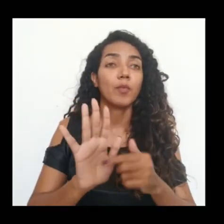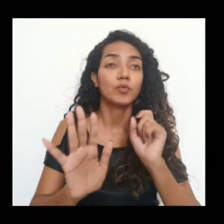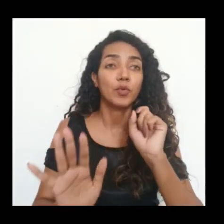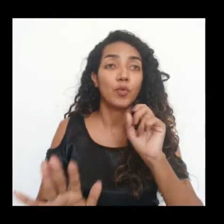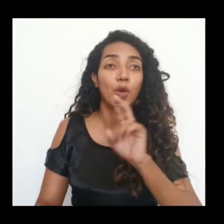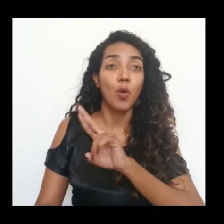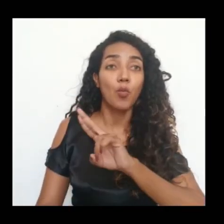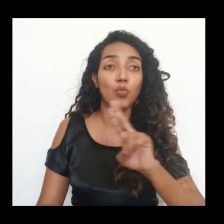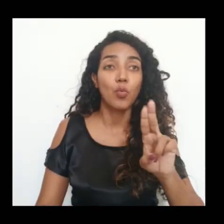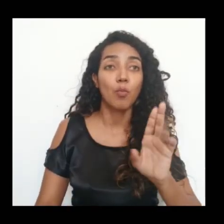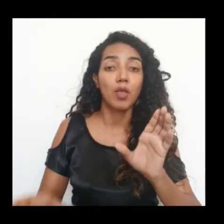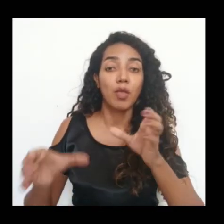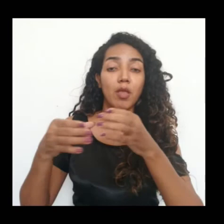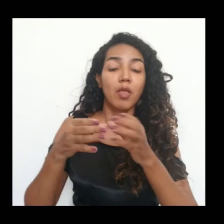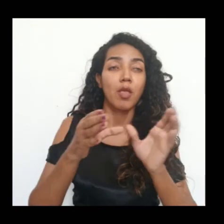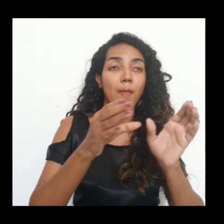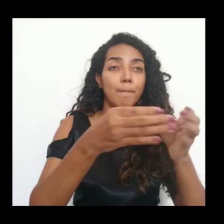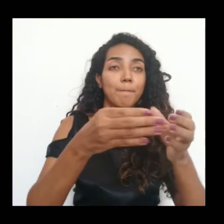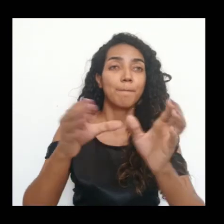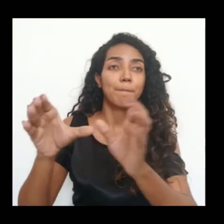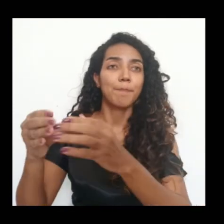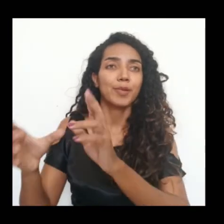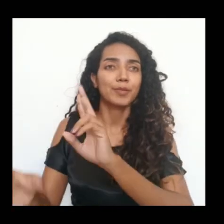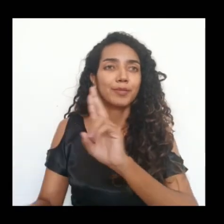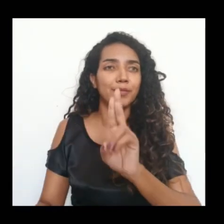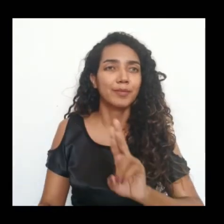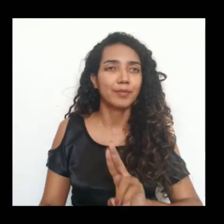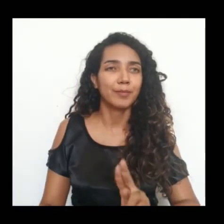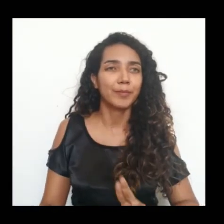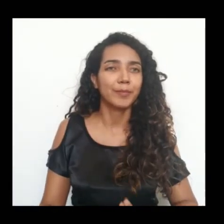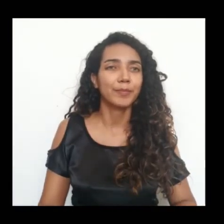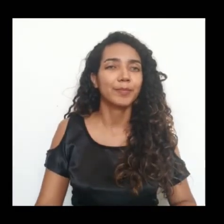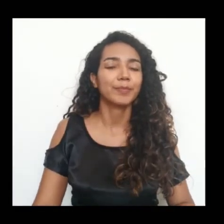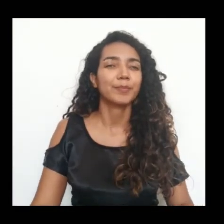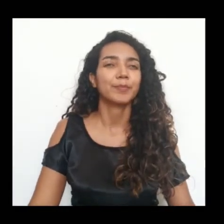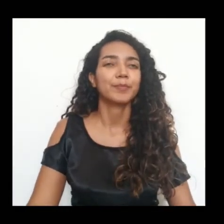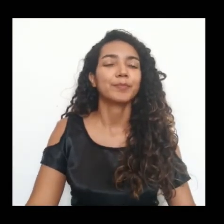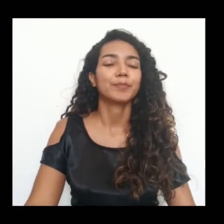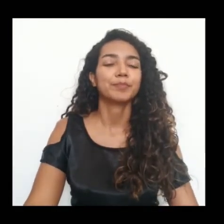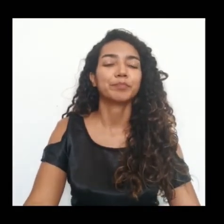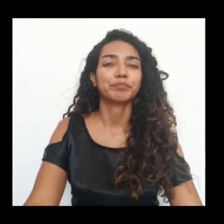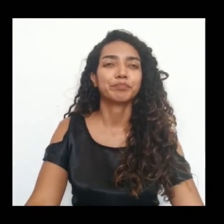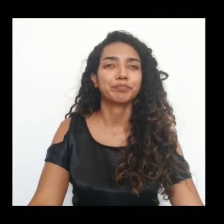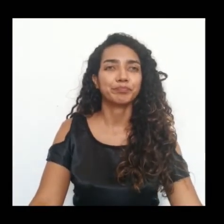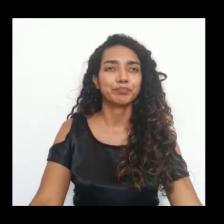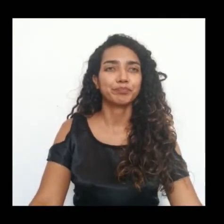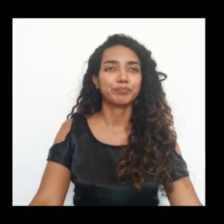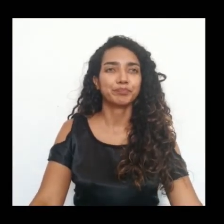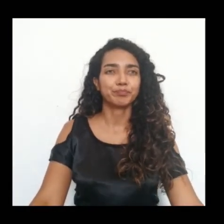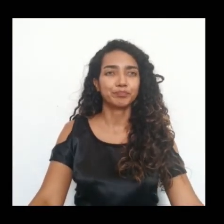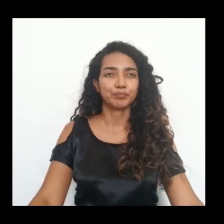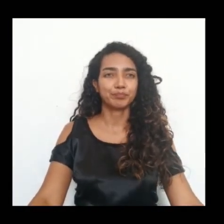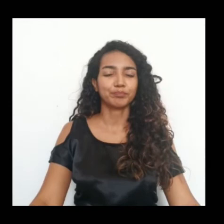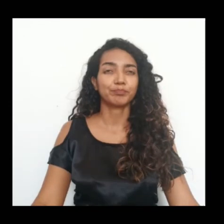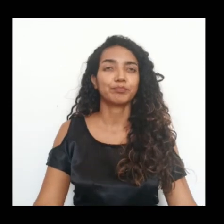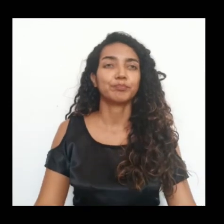pacote, que é o correspondente ao que a gente vai usar na diretiva de importação.